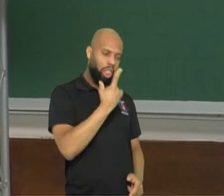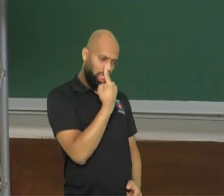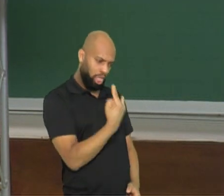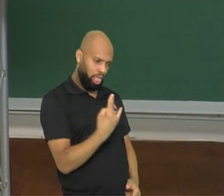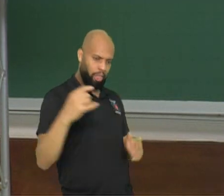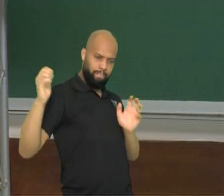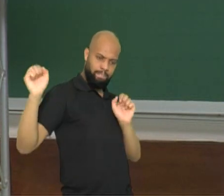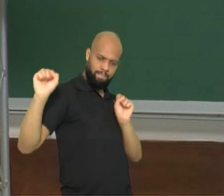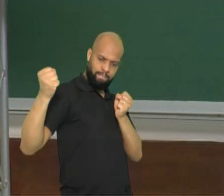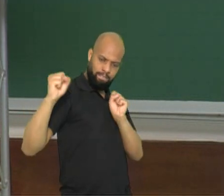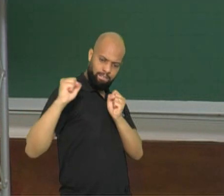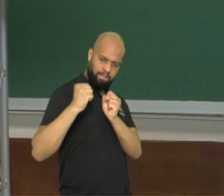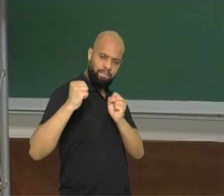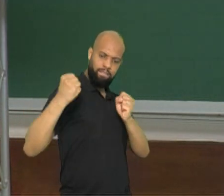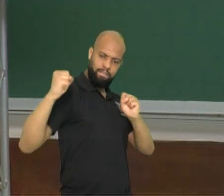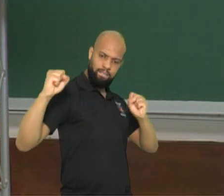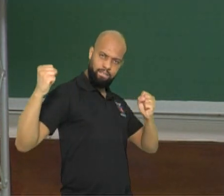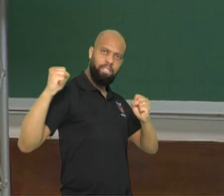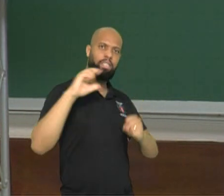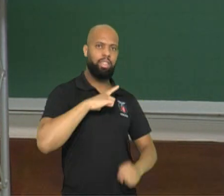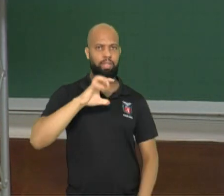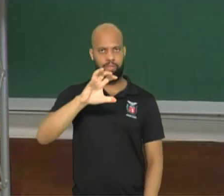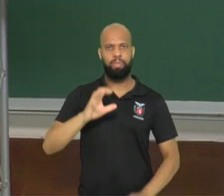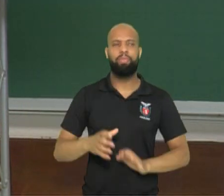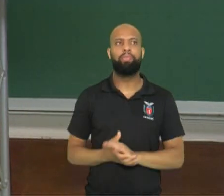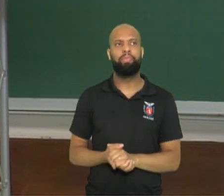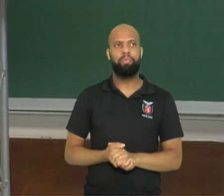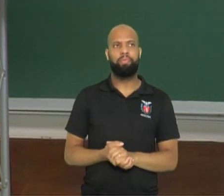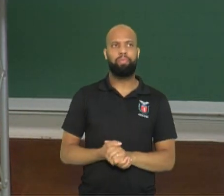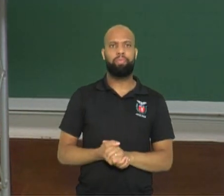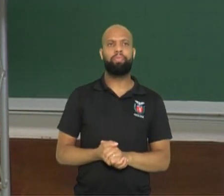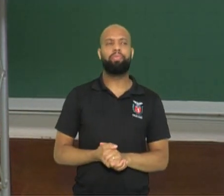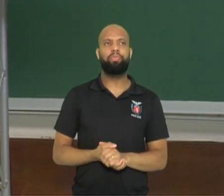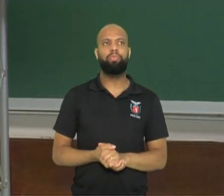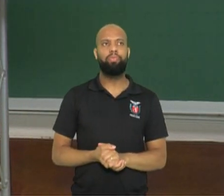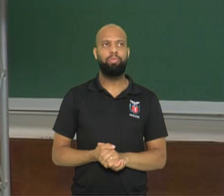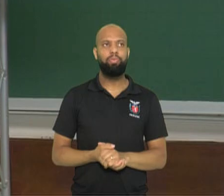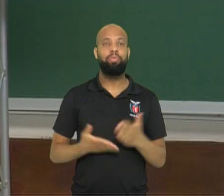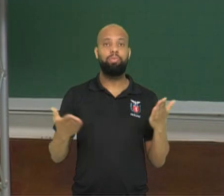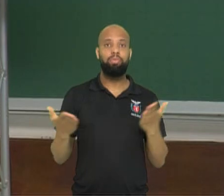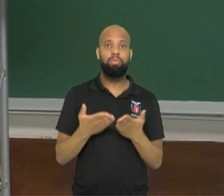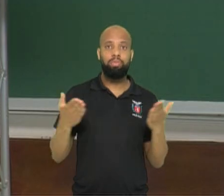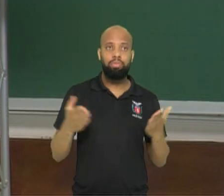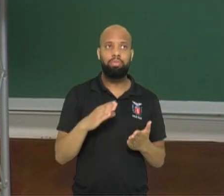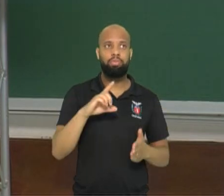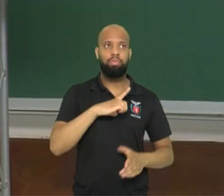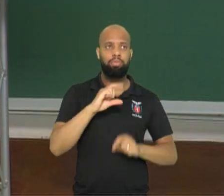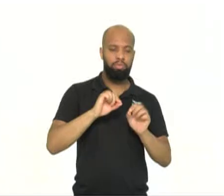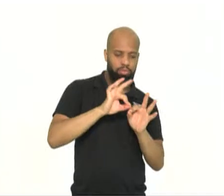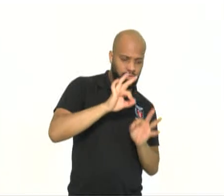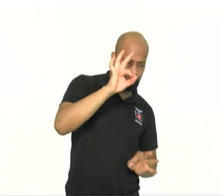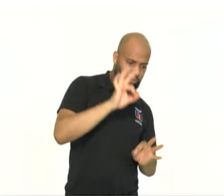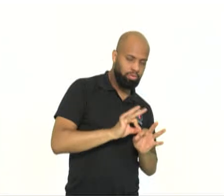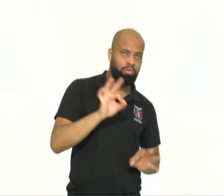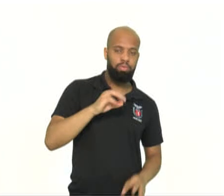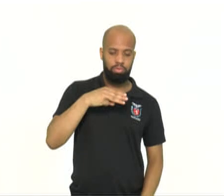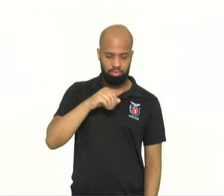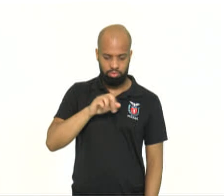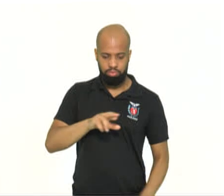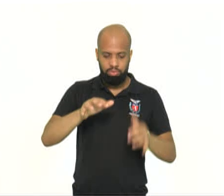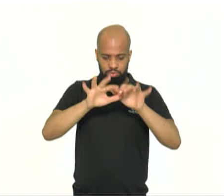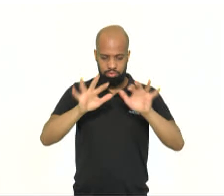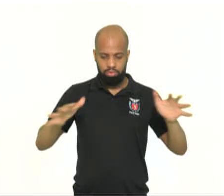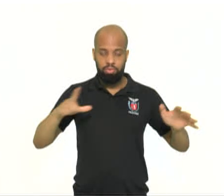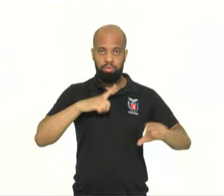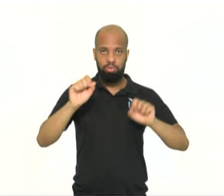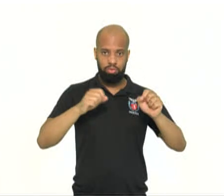parte matemática disso, tá bom? Então lá, a altitude do mar em determinado local varia entre